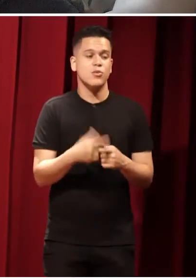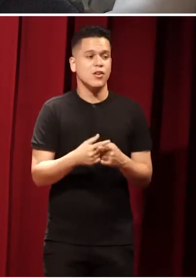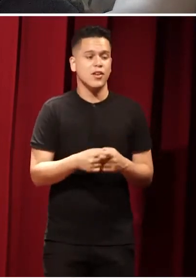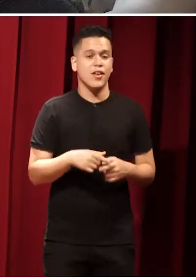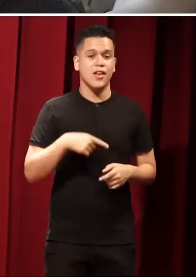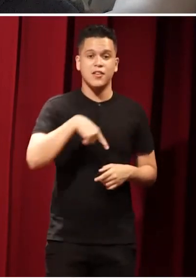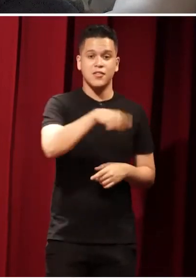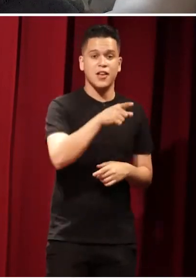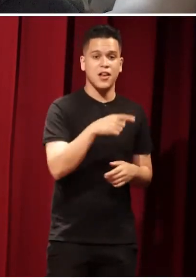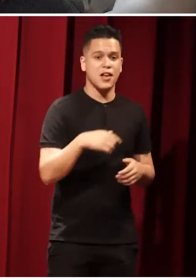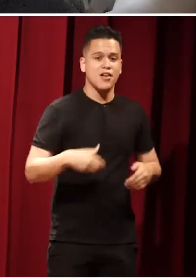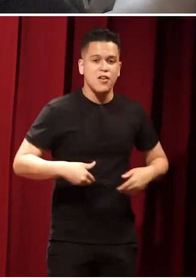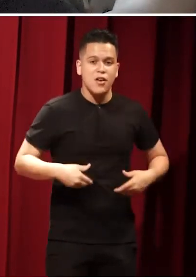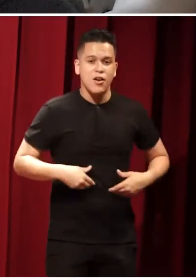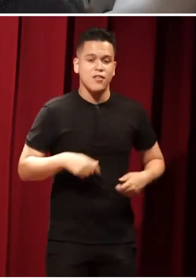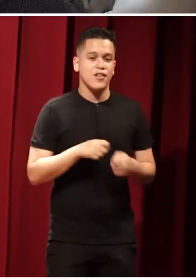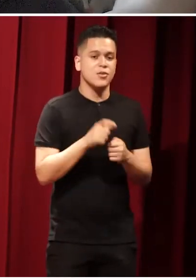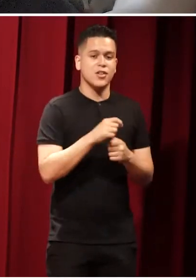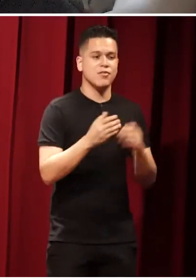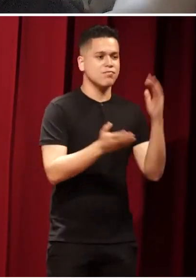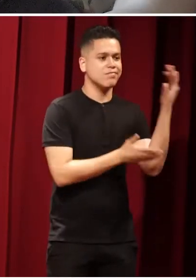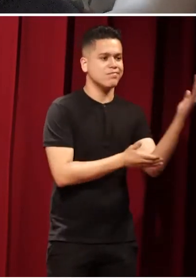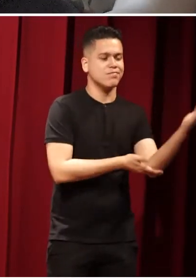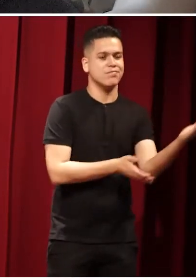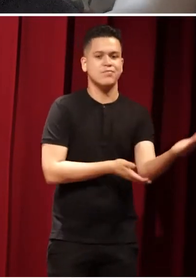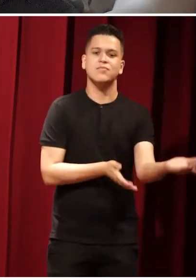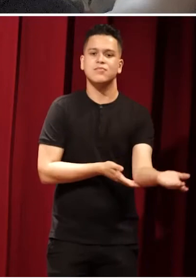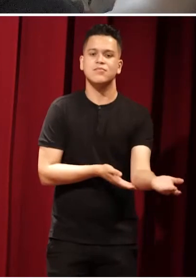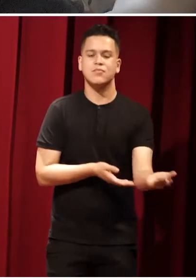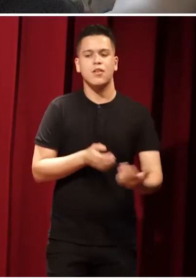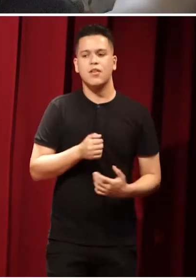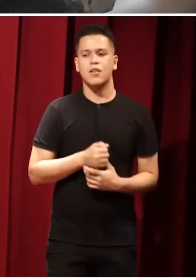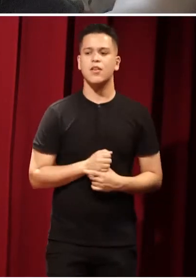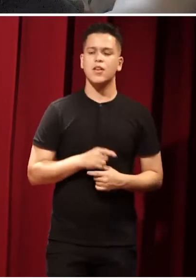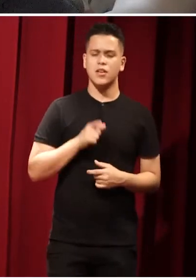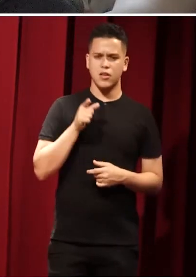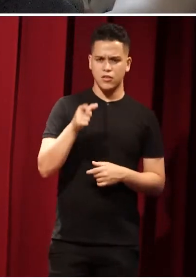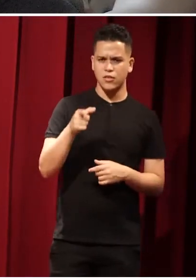de grileiros, de